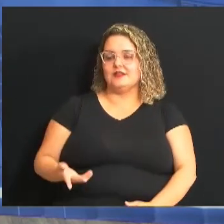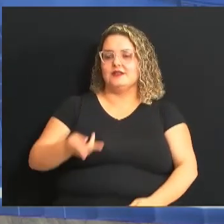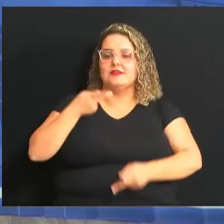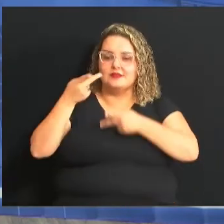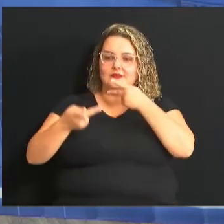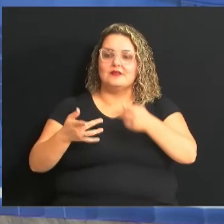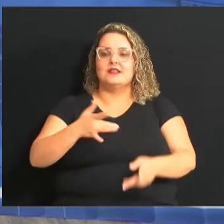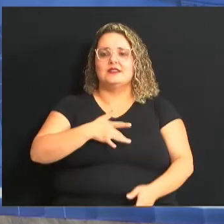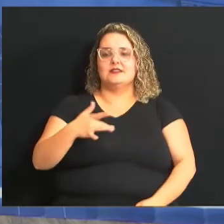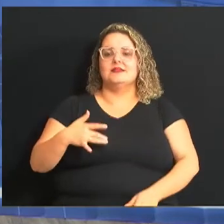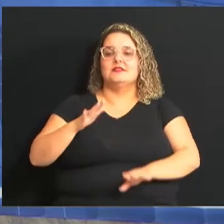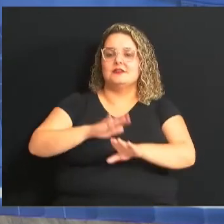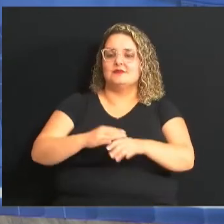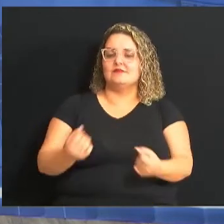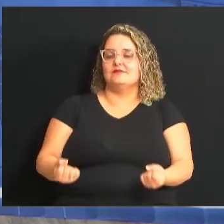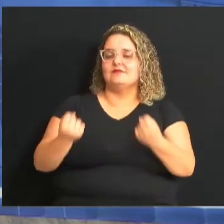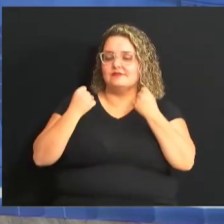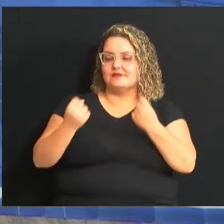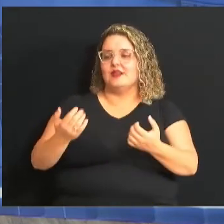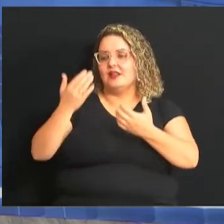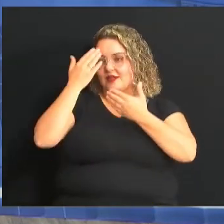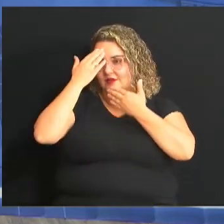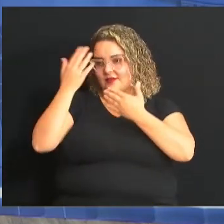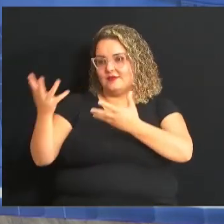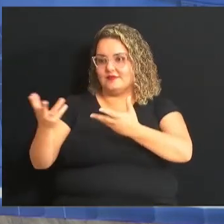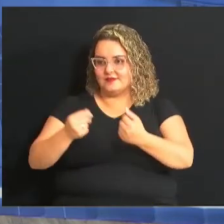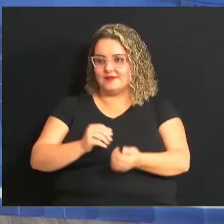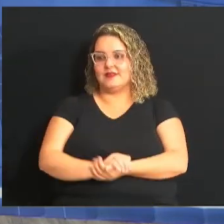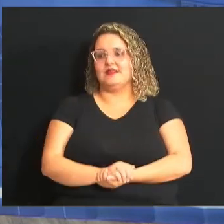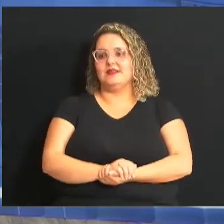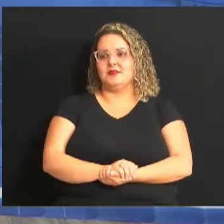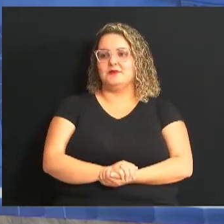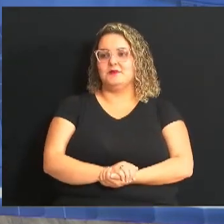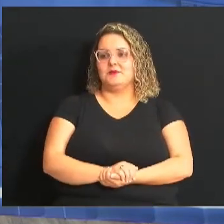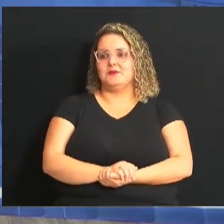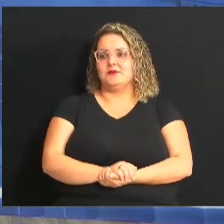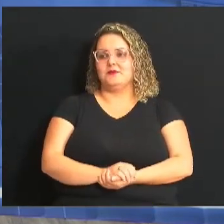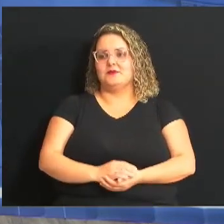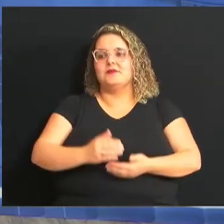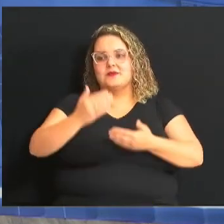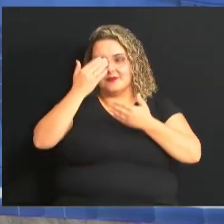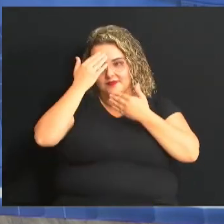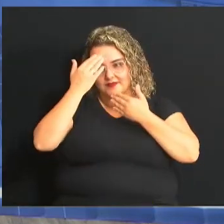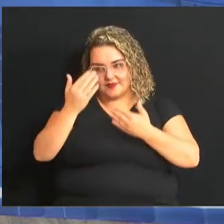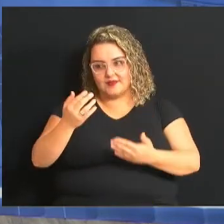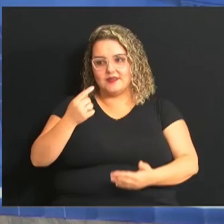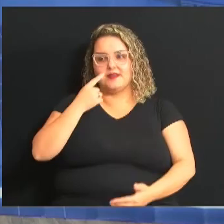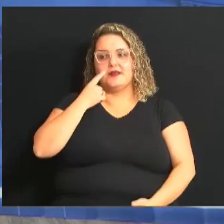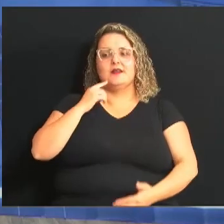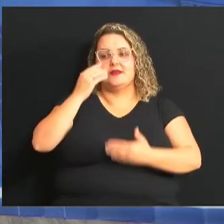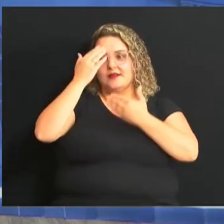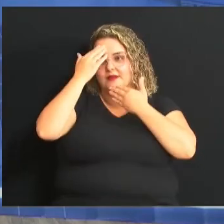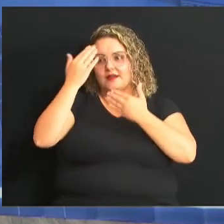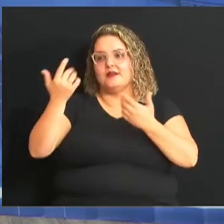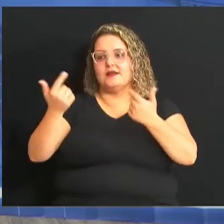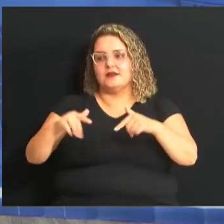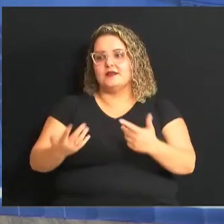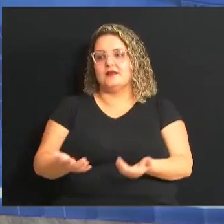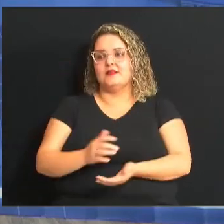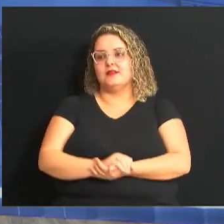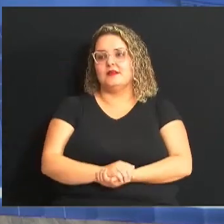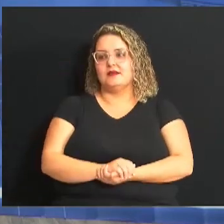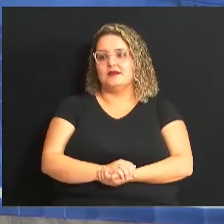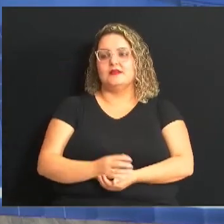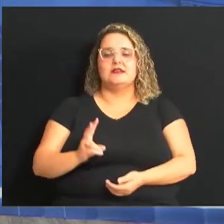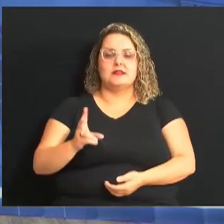saúde e atividade física. Muito obrigada e fica o convite. Muito obrigado, eu agradeço o espaço, né? A gente sempre tenta